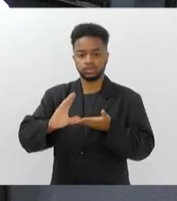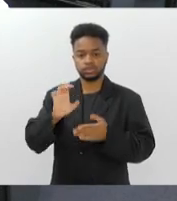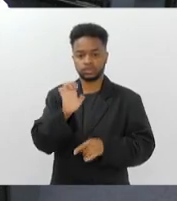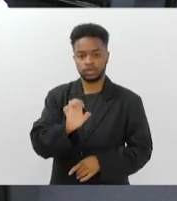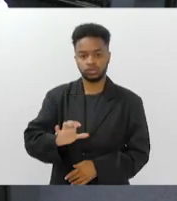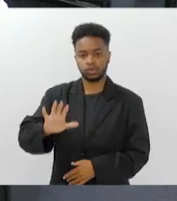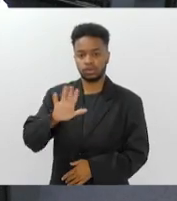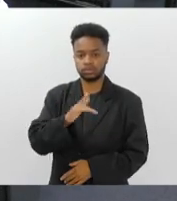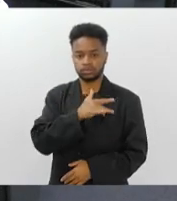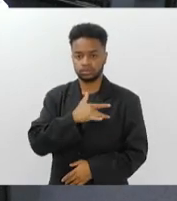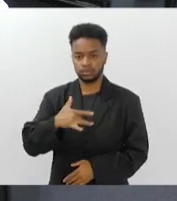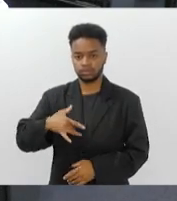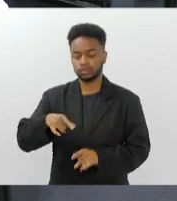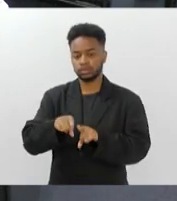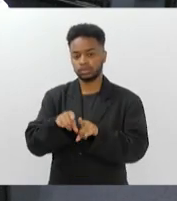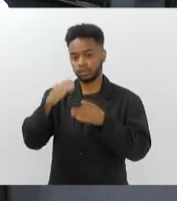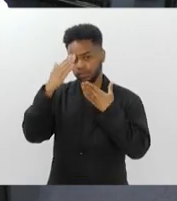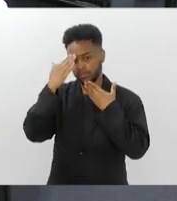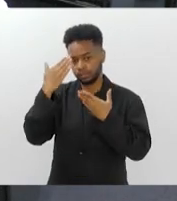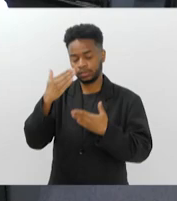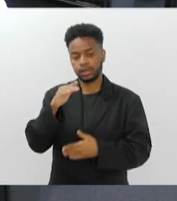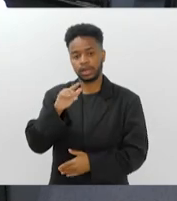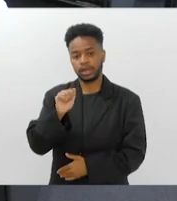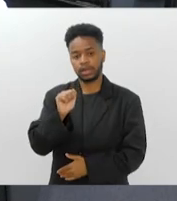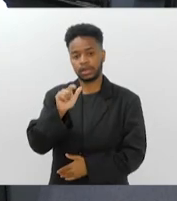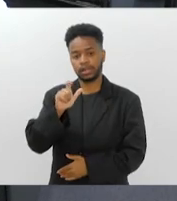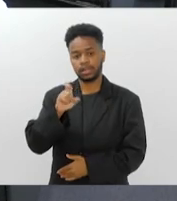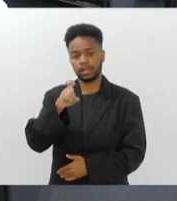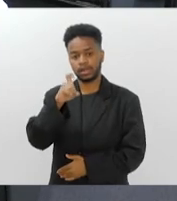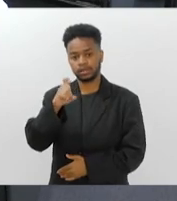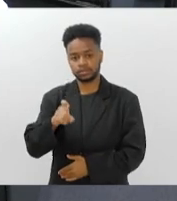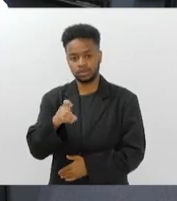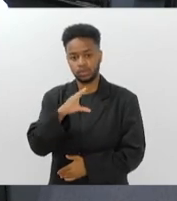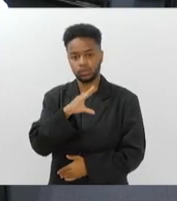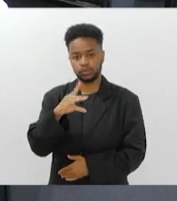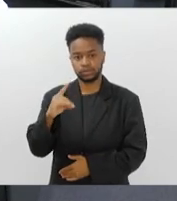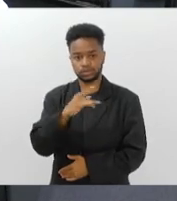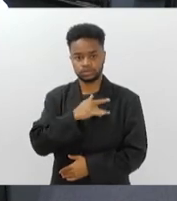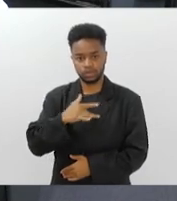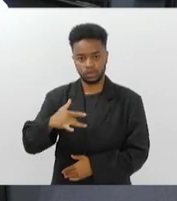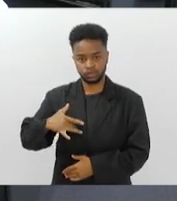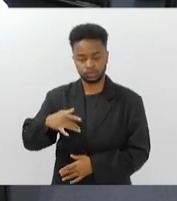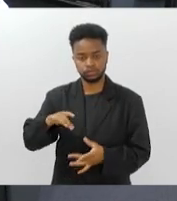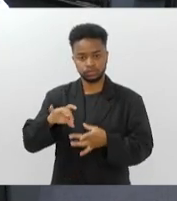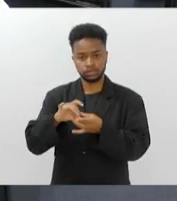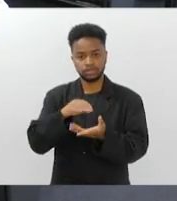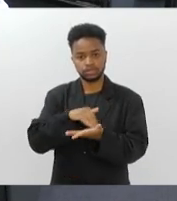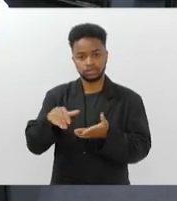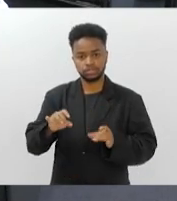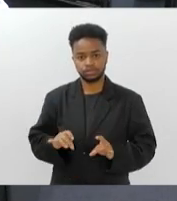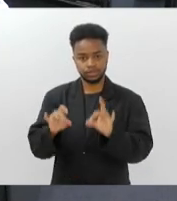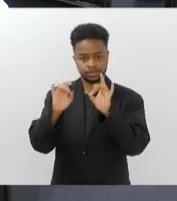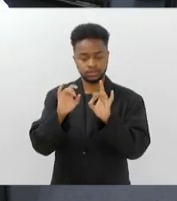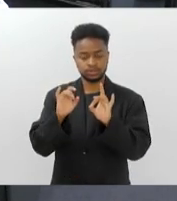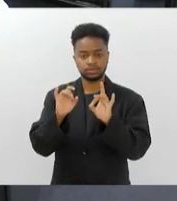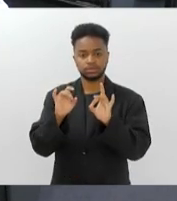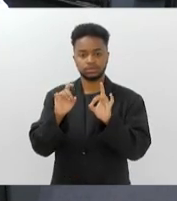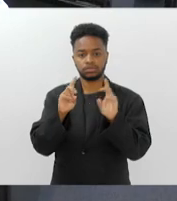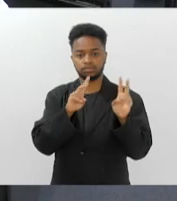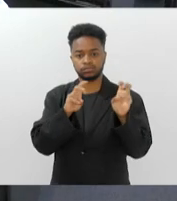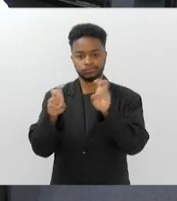obrigada do Dr Alex Coimbra coordenador de saúde da secretaria especial de assistên de